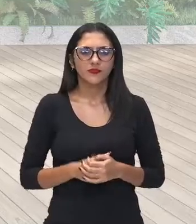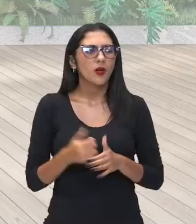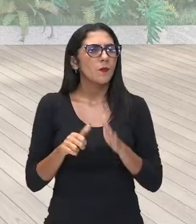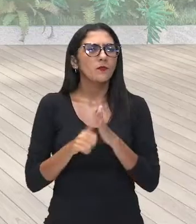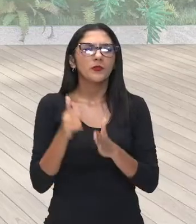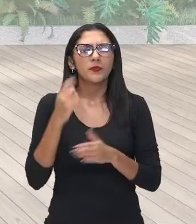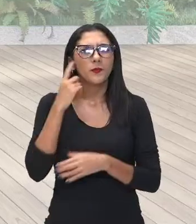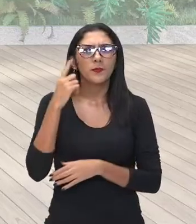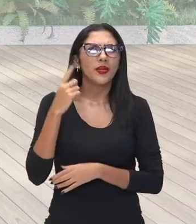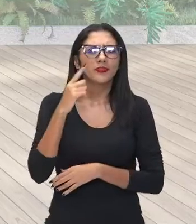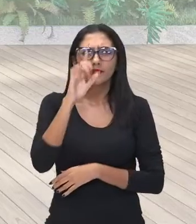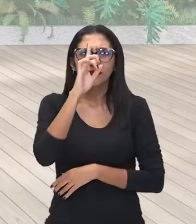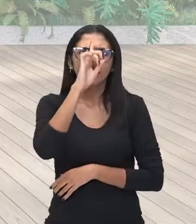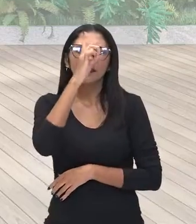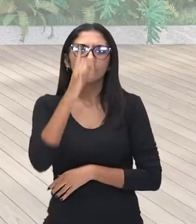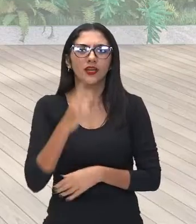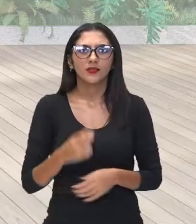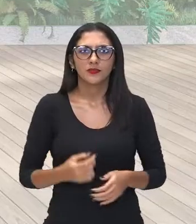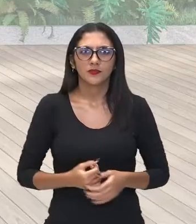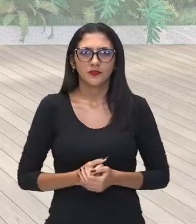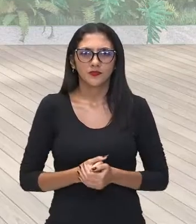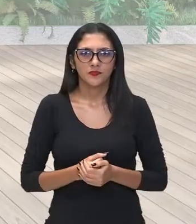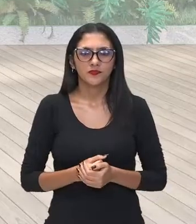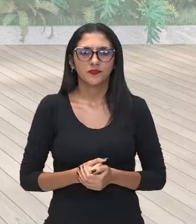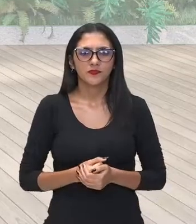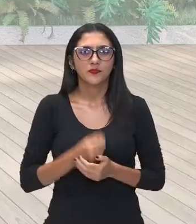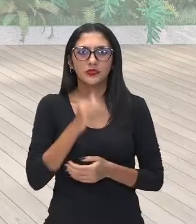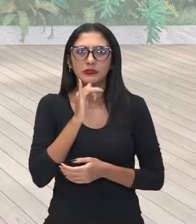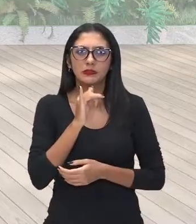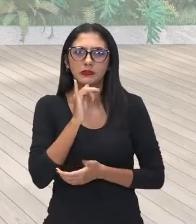que vem é que estava